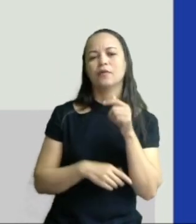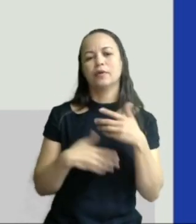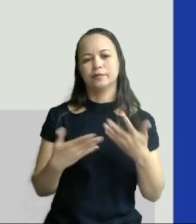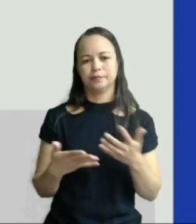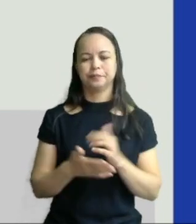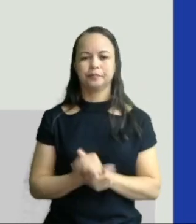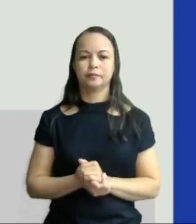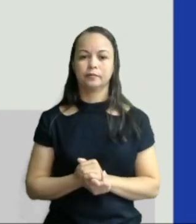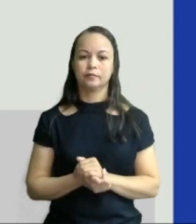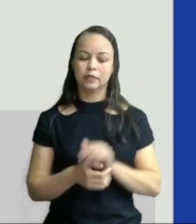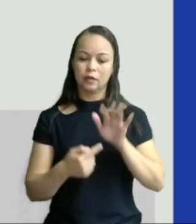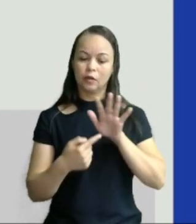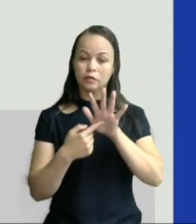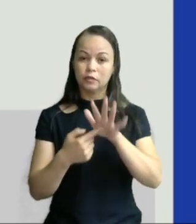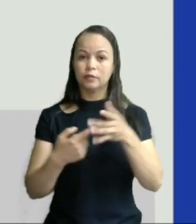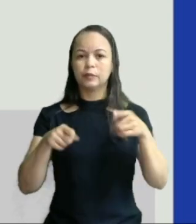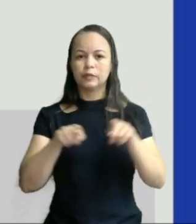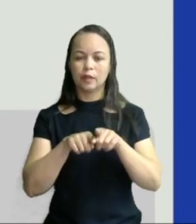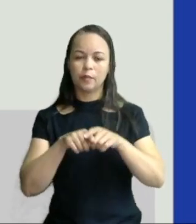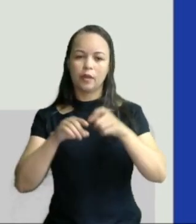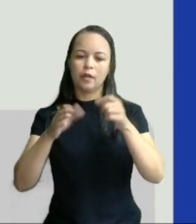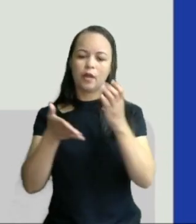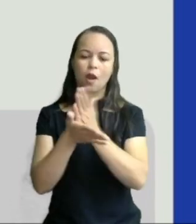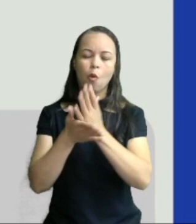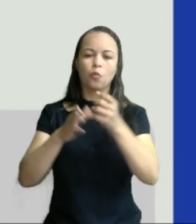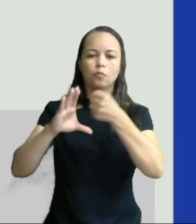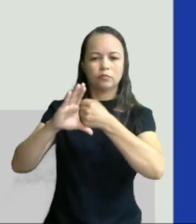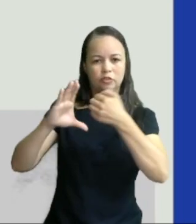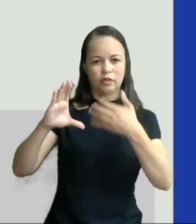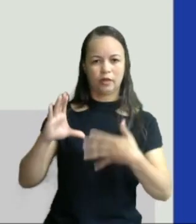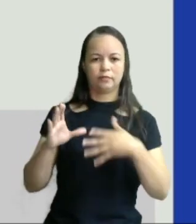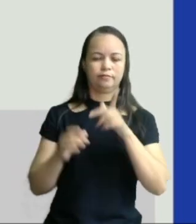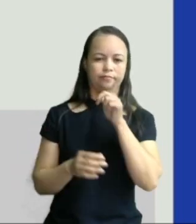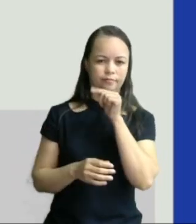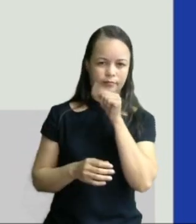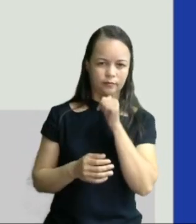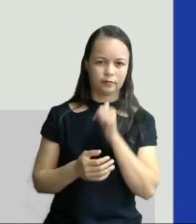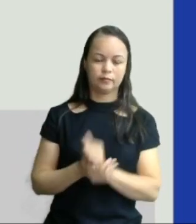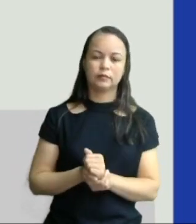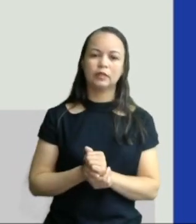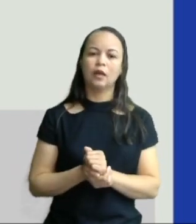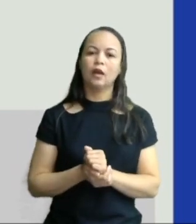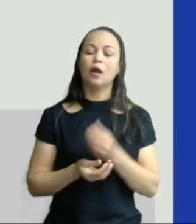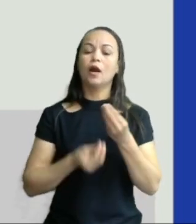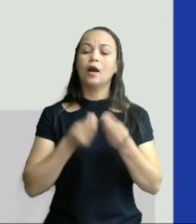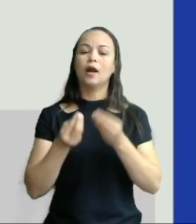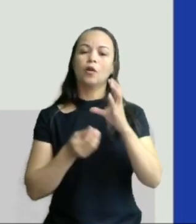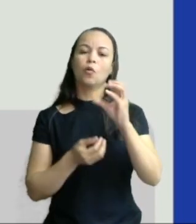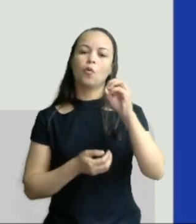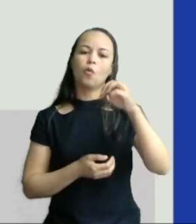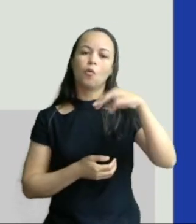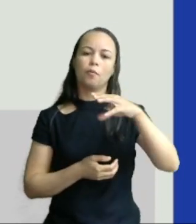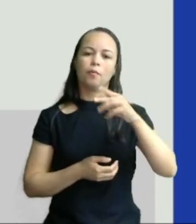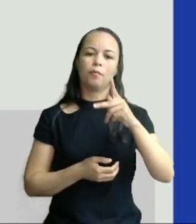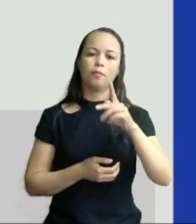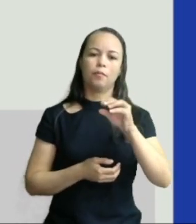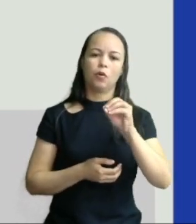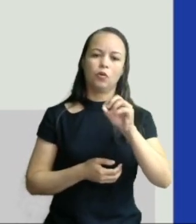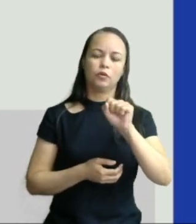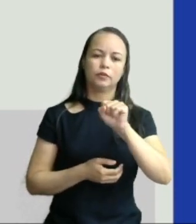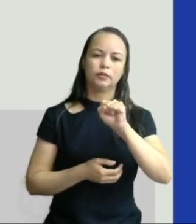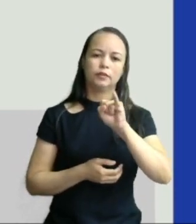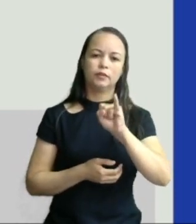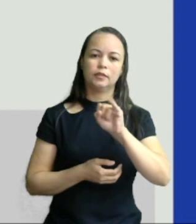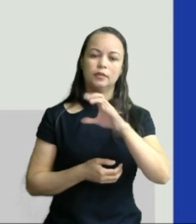era, né? Trouxemos algumas características da água, a composição, né, dela, e aí